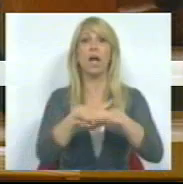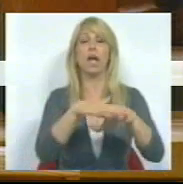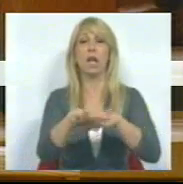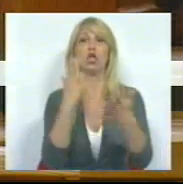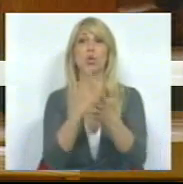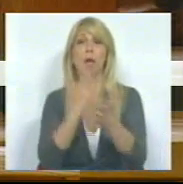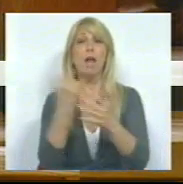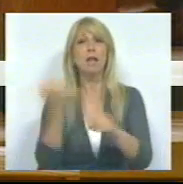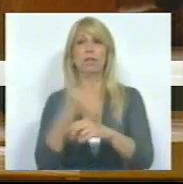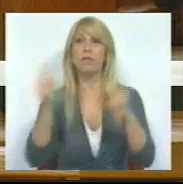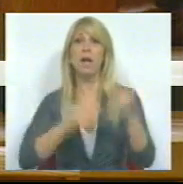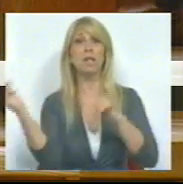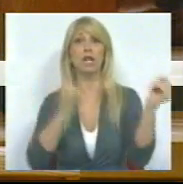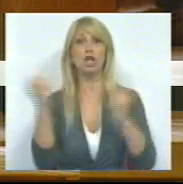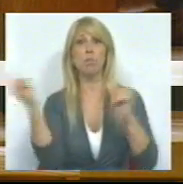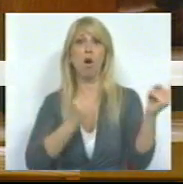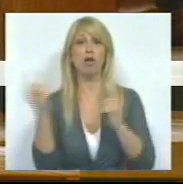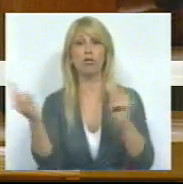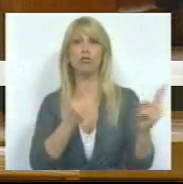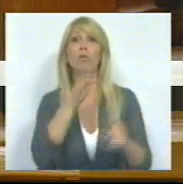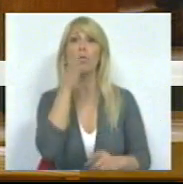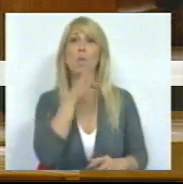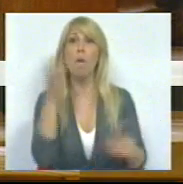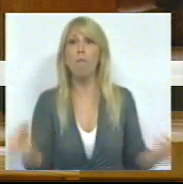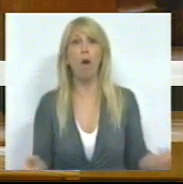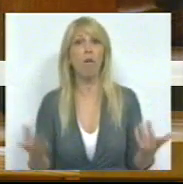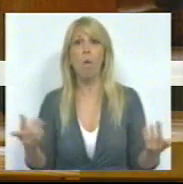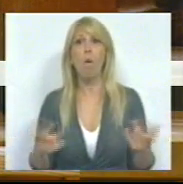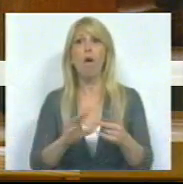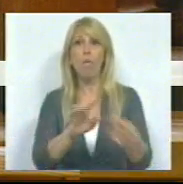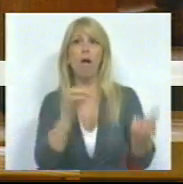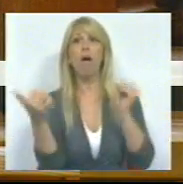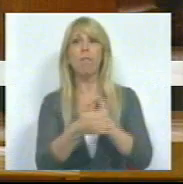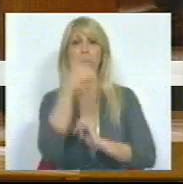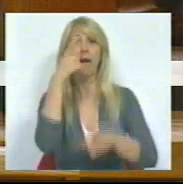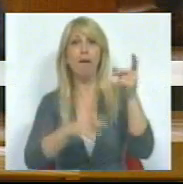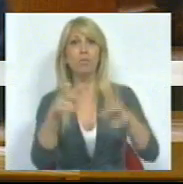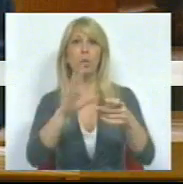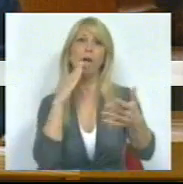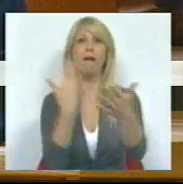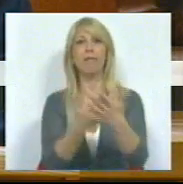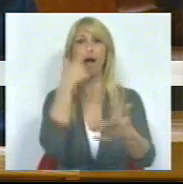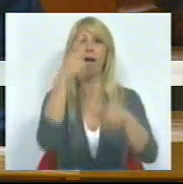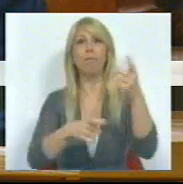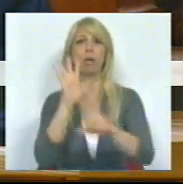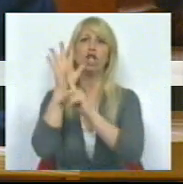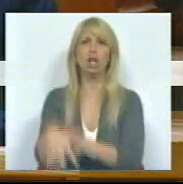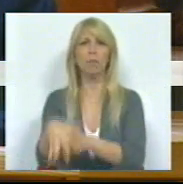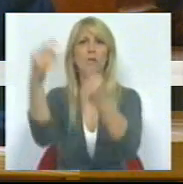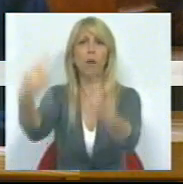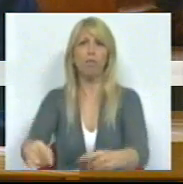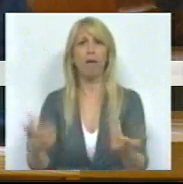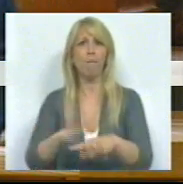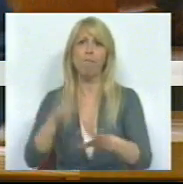finanças, nos transportes ferroviários. Não basta transformar os cidadãos dessas regiões em portugueses fortemente discriminados no acesso